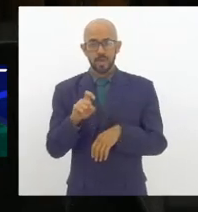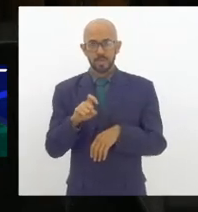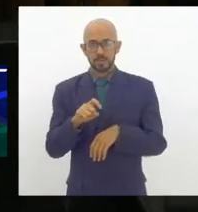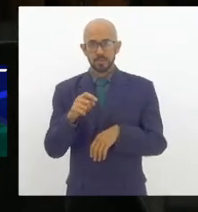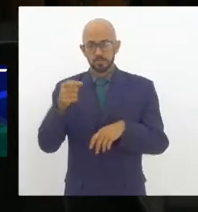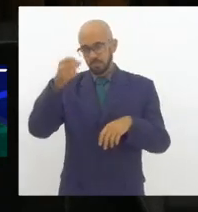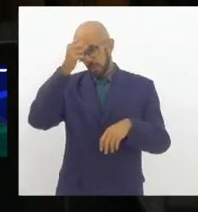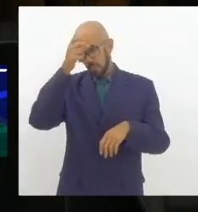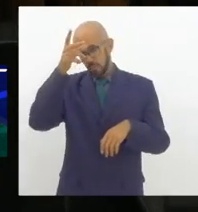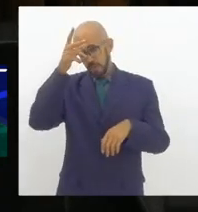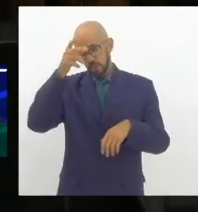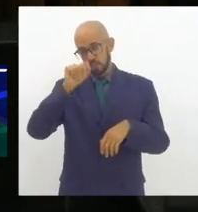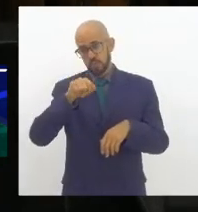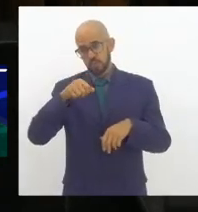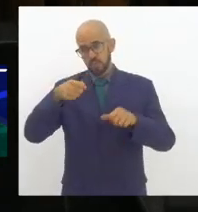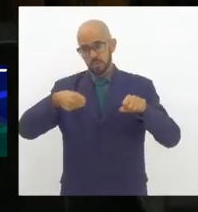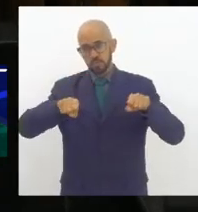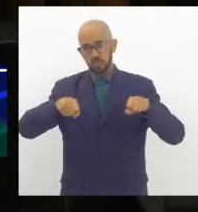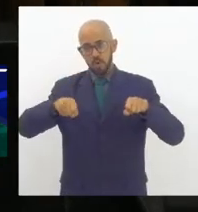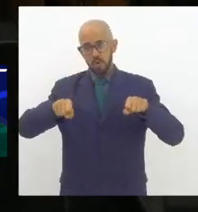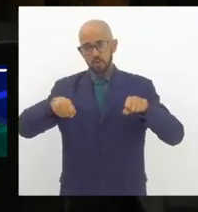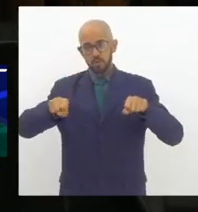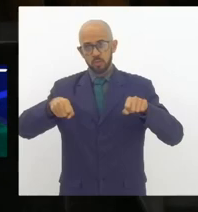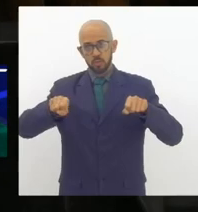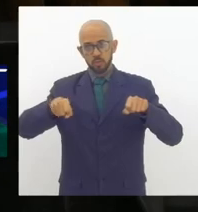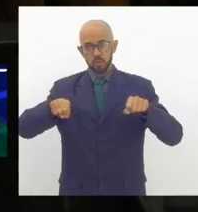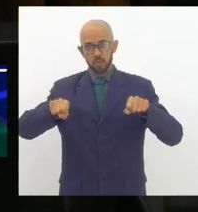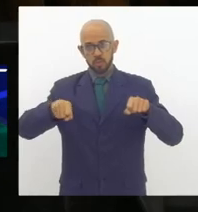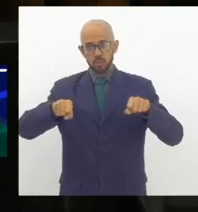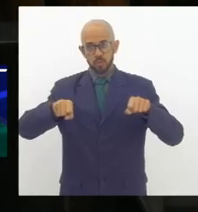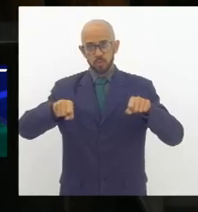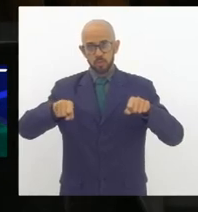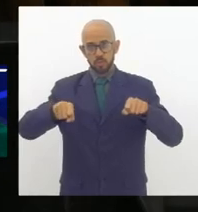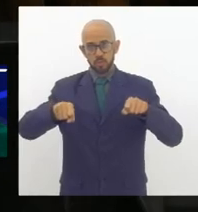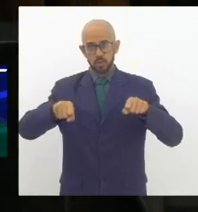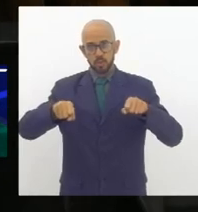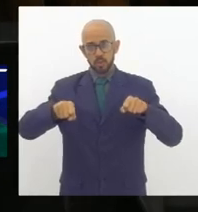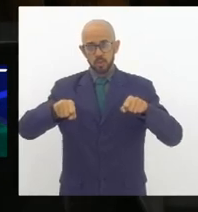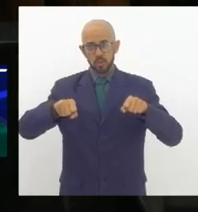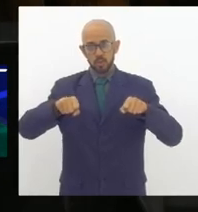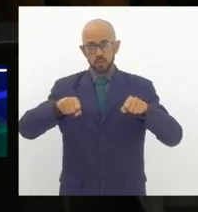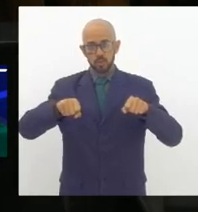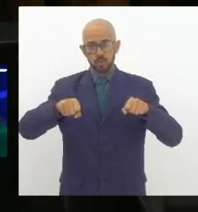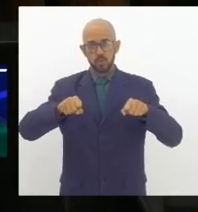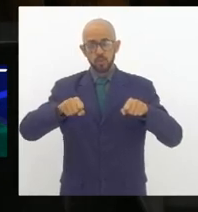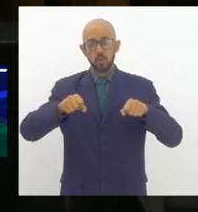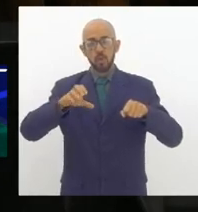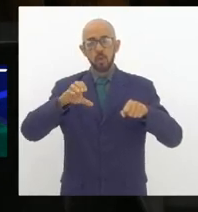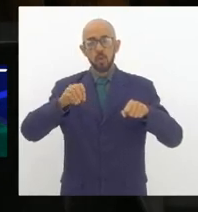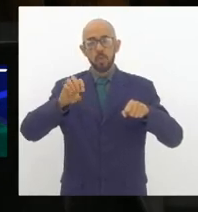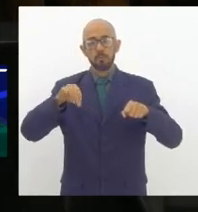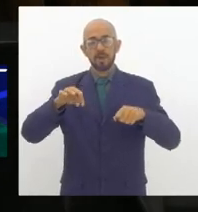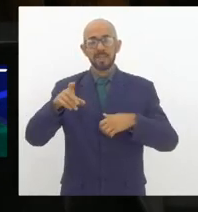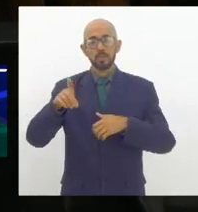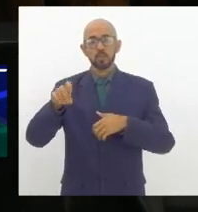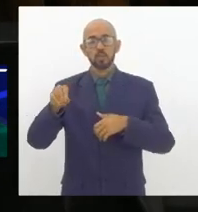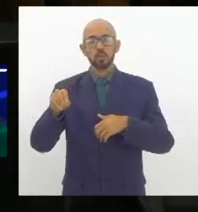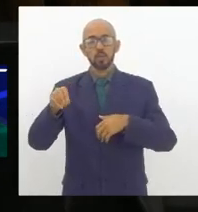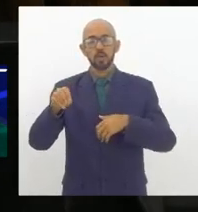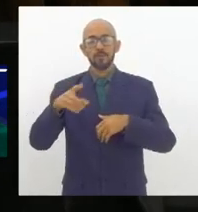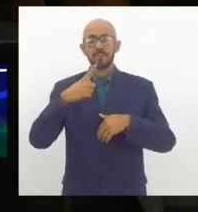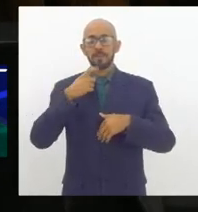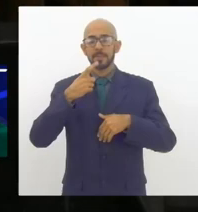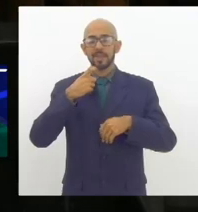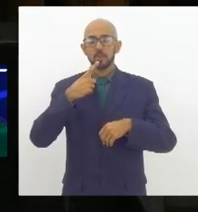Maricá andando de moto no coração do Comando Vermelho no dia seguinte essa mesma